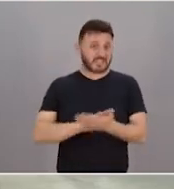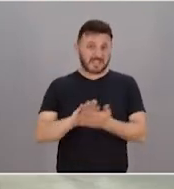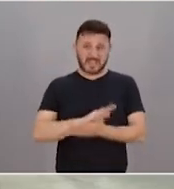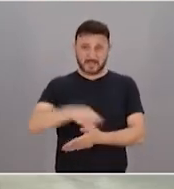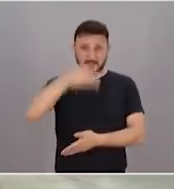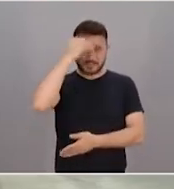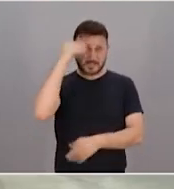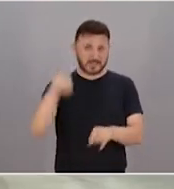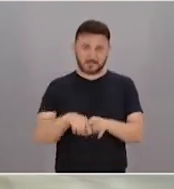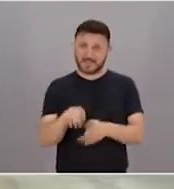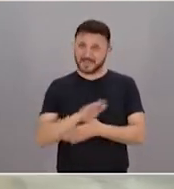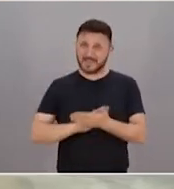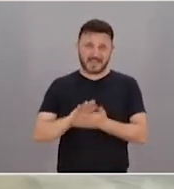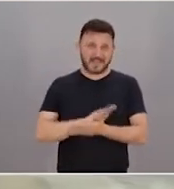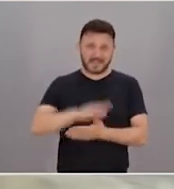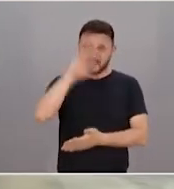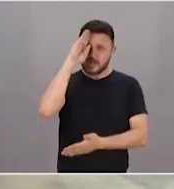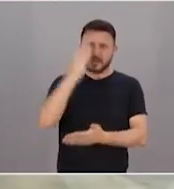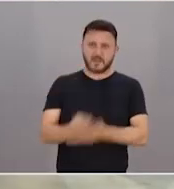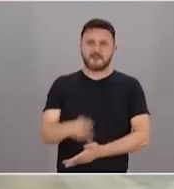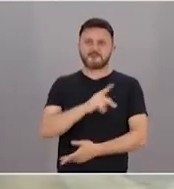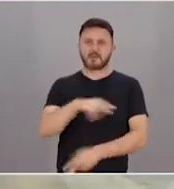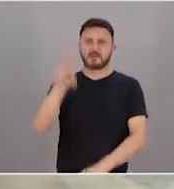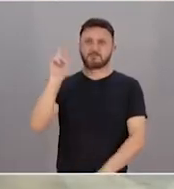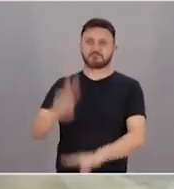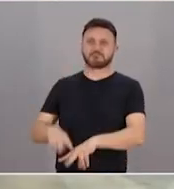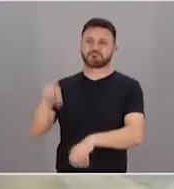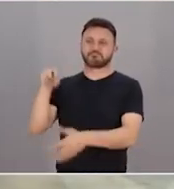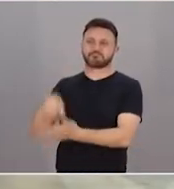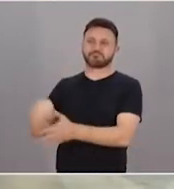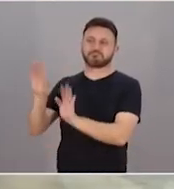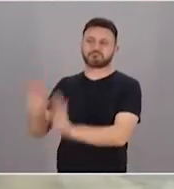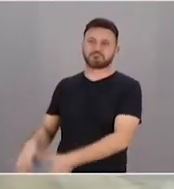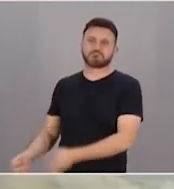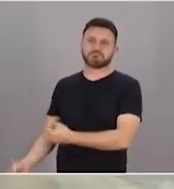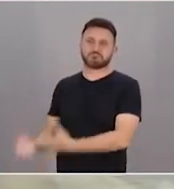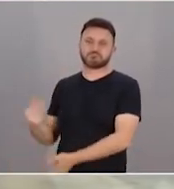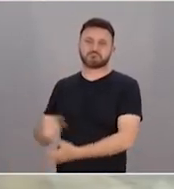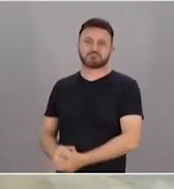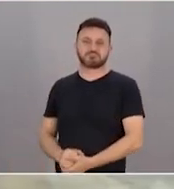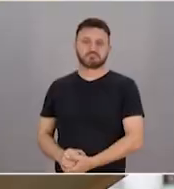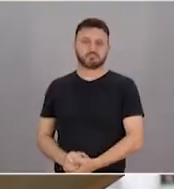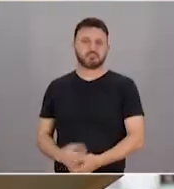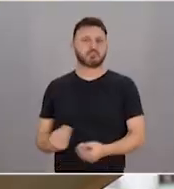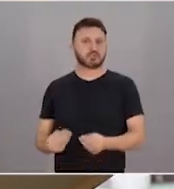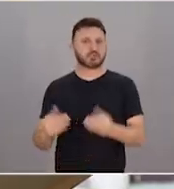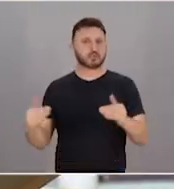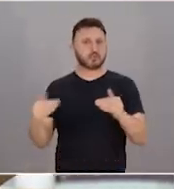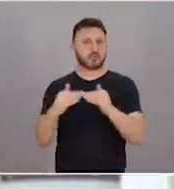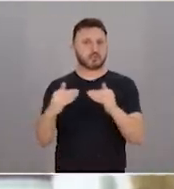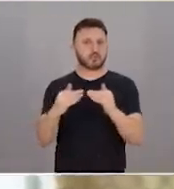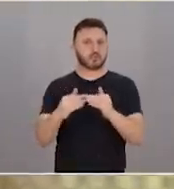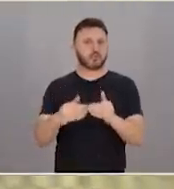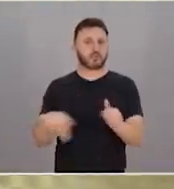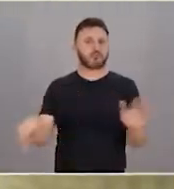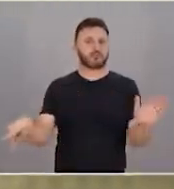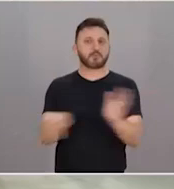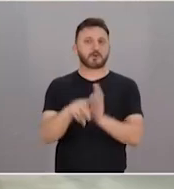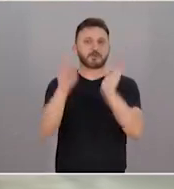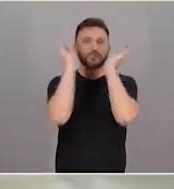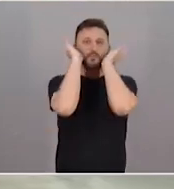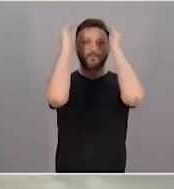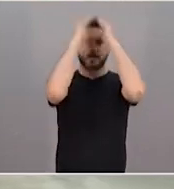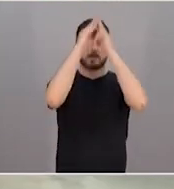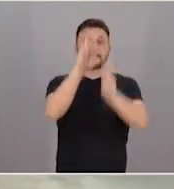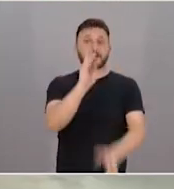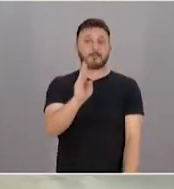porque hoje estão se relativizando tantas coisas, que veio uma carta do Papa para os bispos,